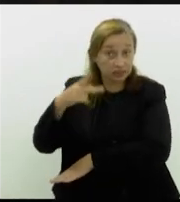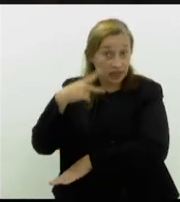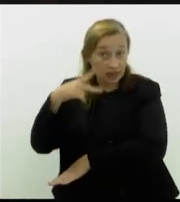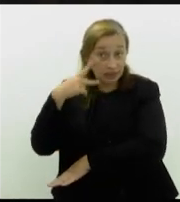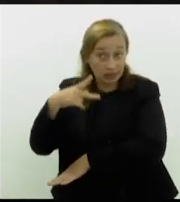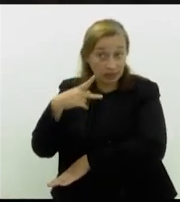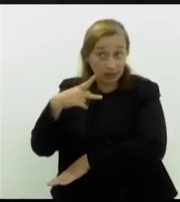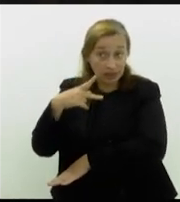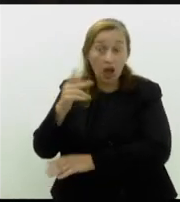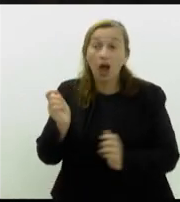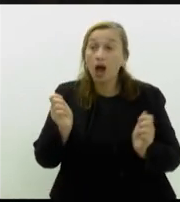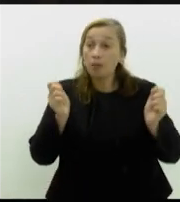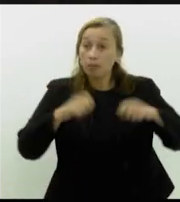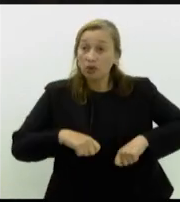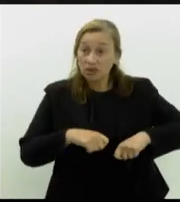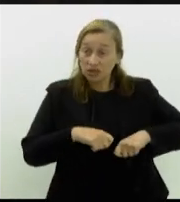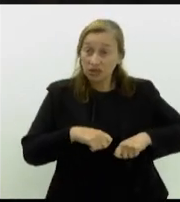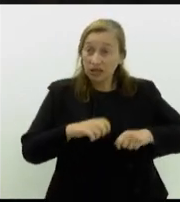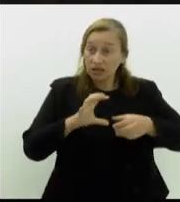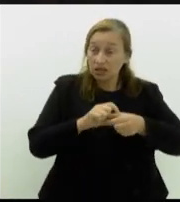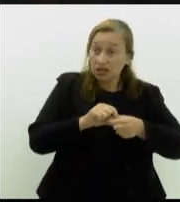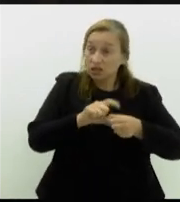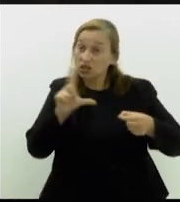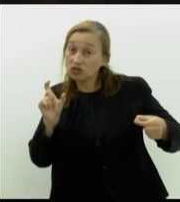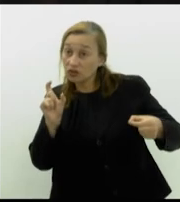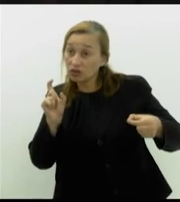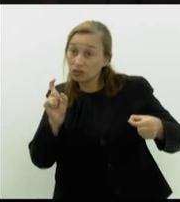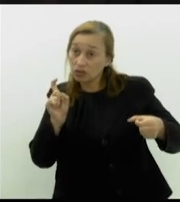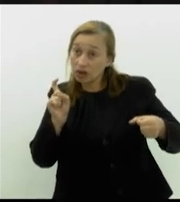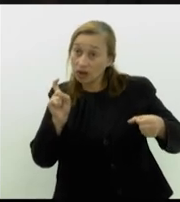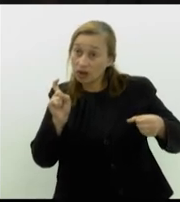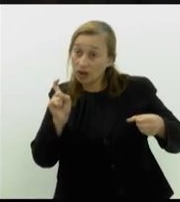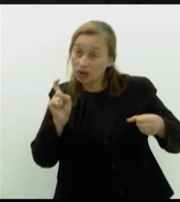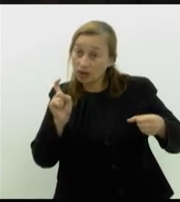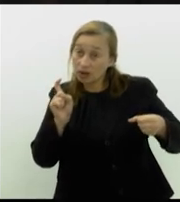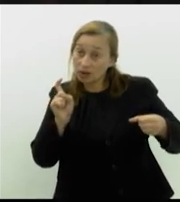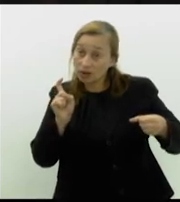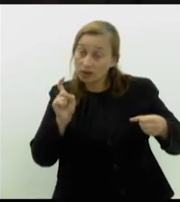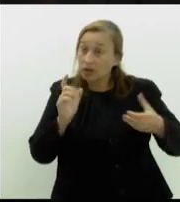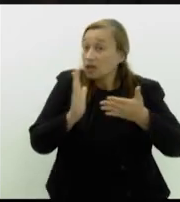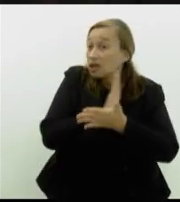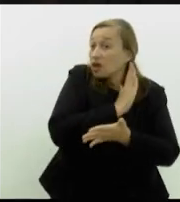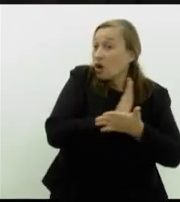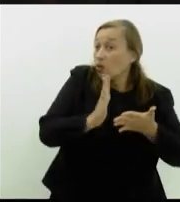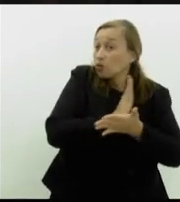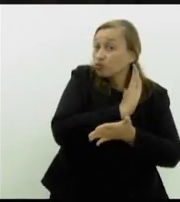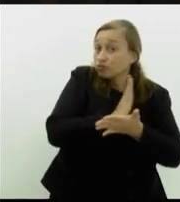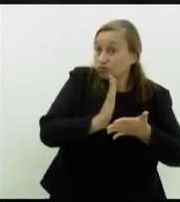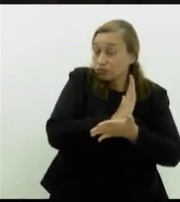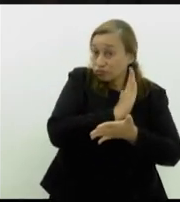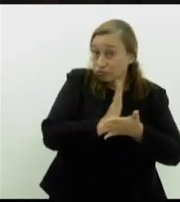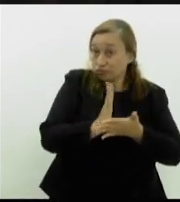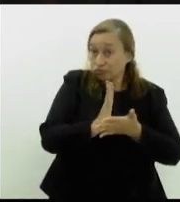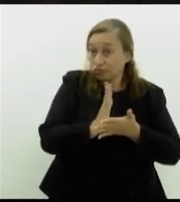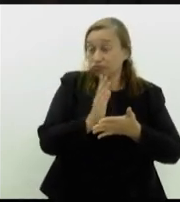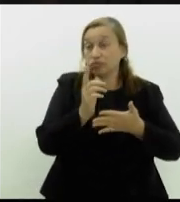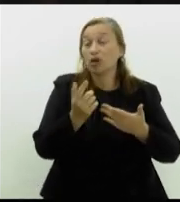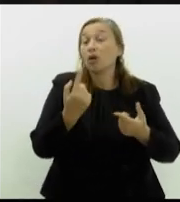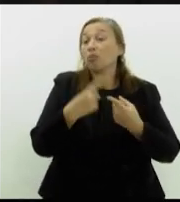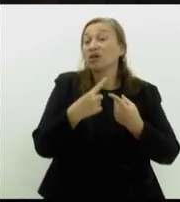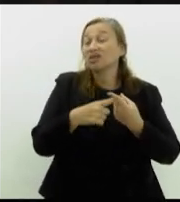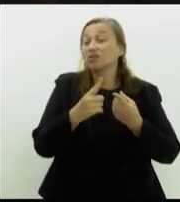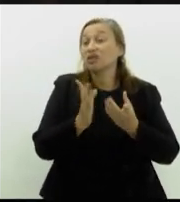a possibilidade de desvincular recursos de alguns fundos, porque senão ia